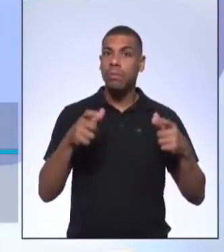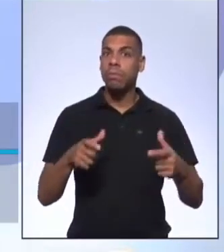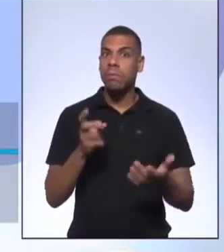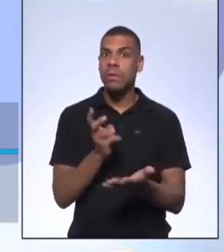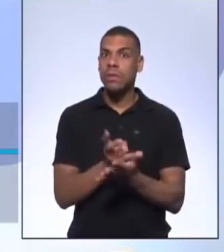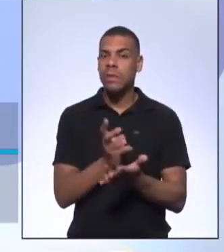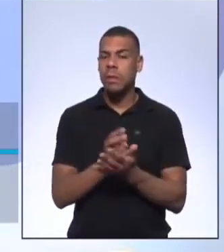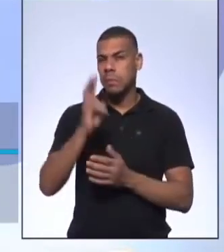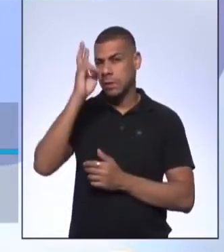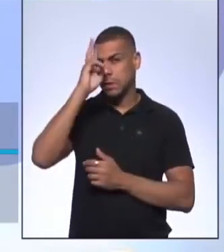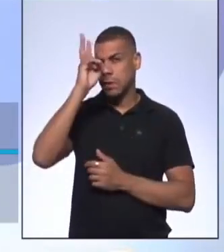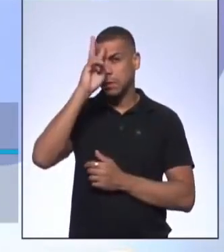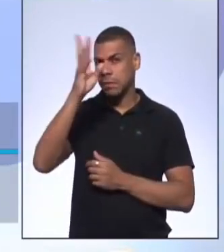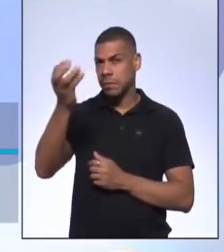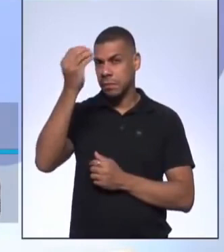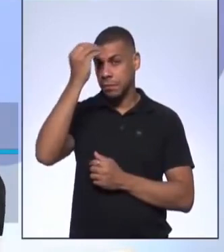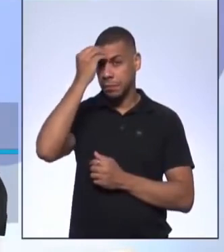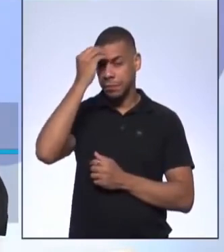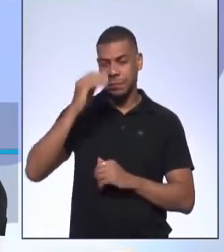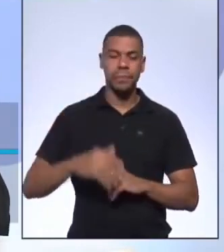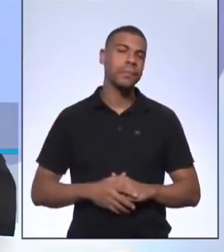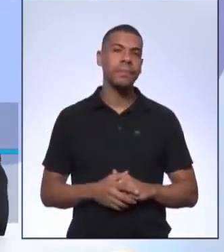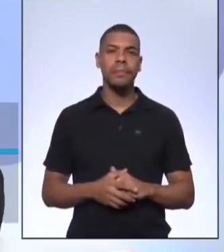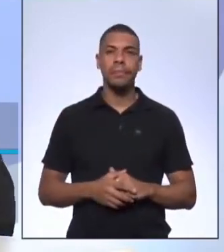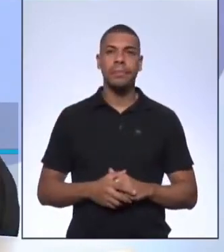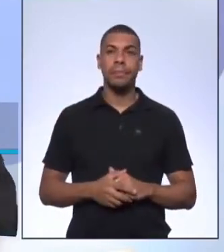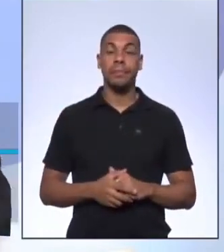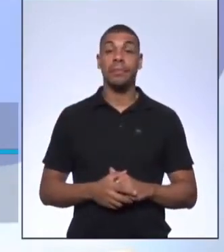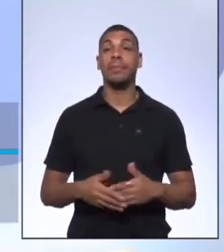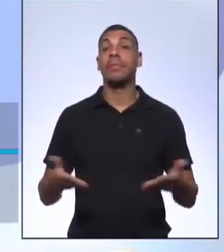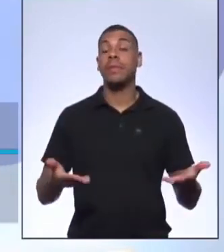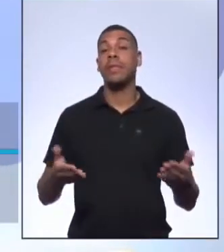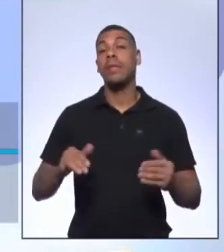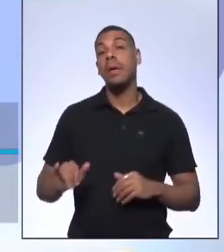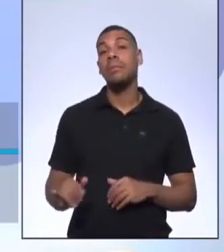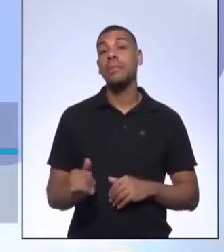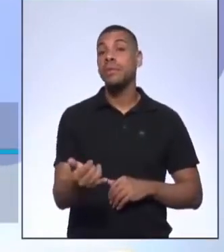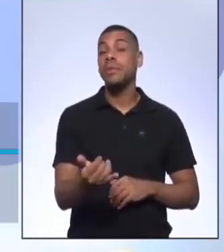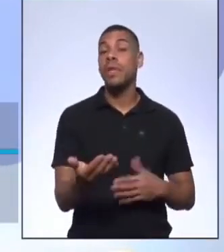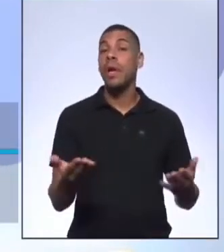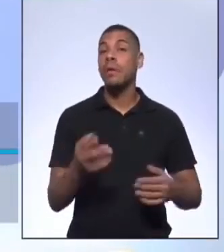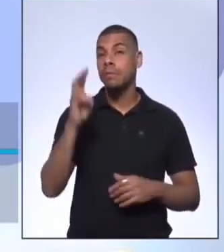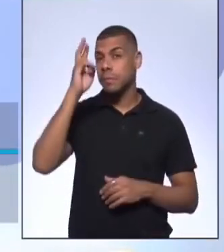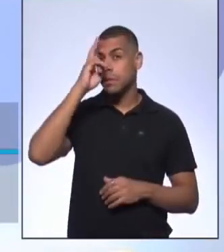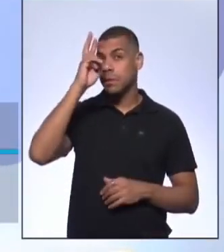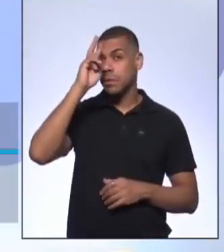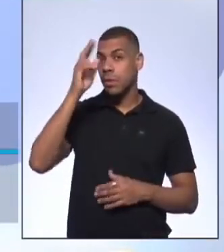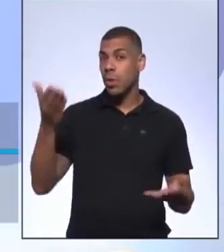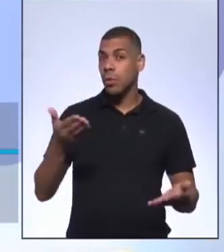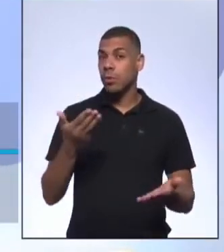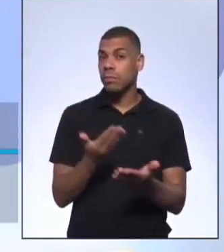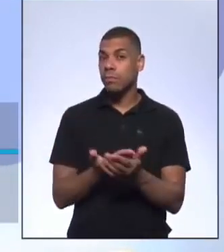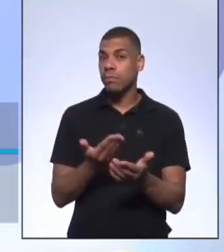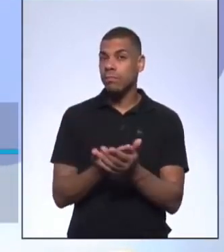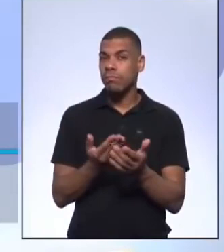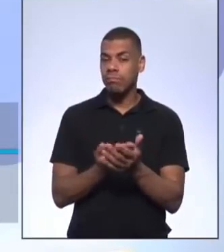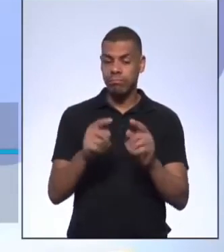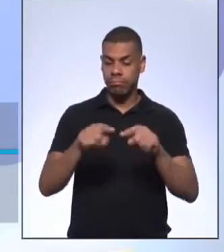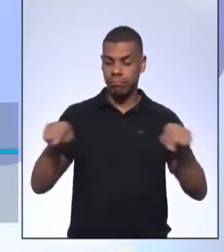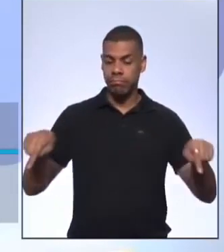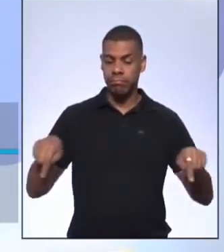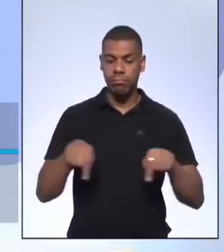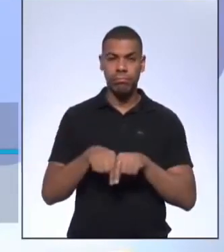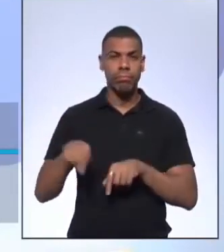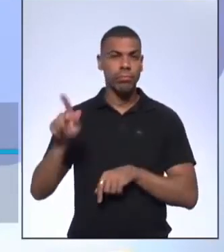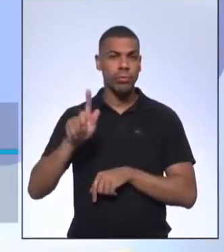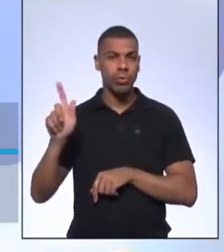sempre lembrar disso. E agora, também, aproveitando esse momento, lembrando que nós vamos estudar exemplos nessa aula, que